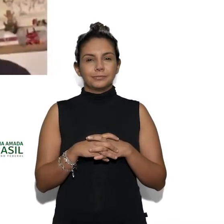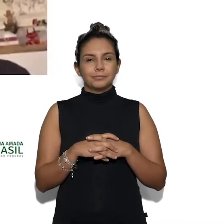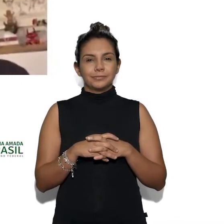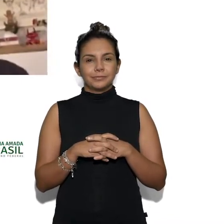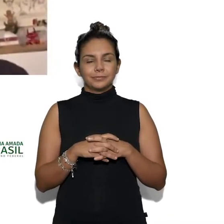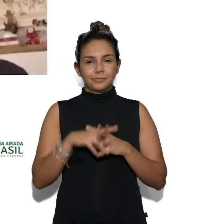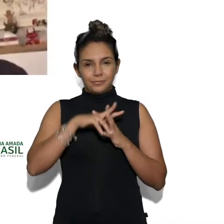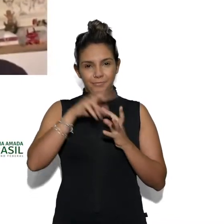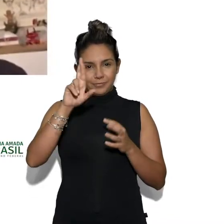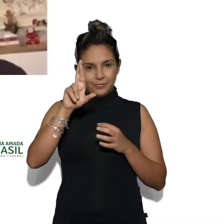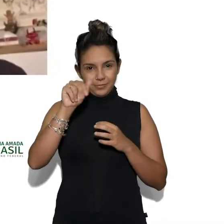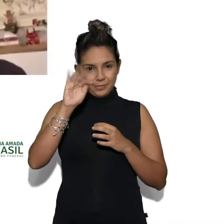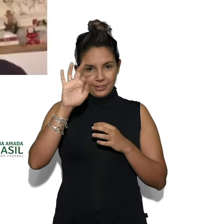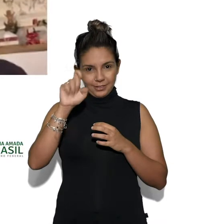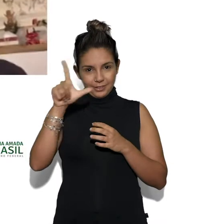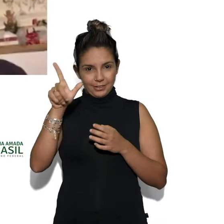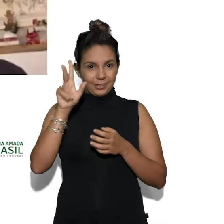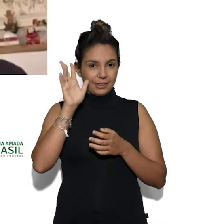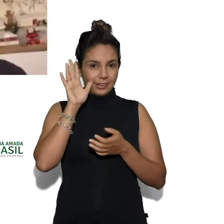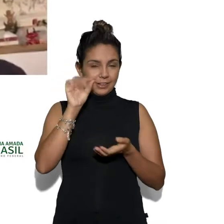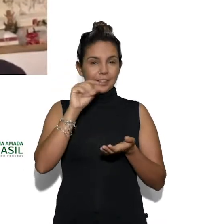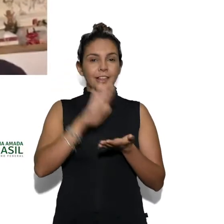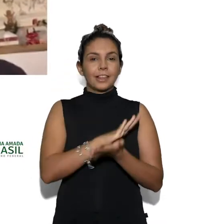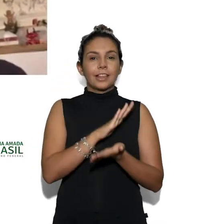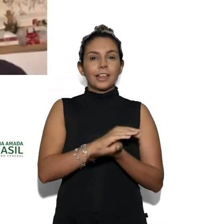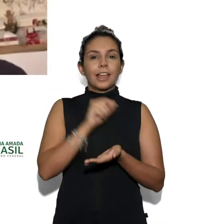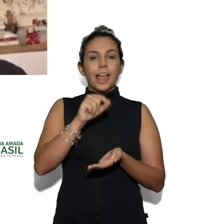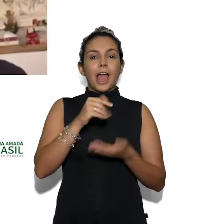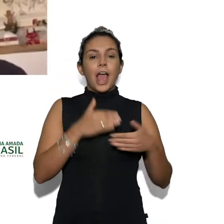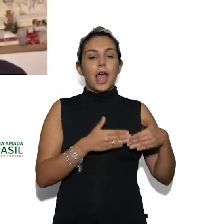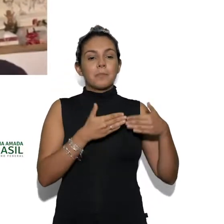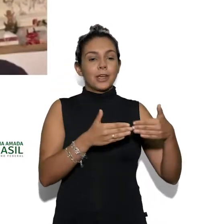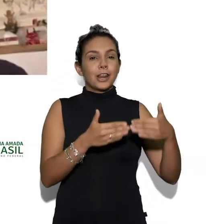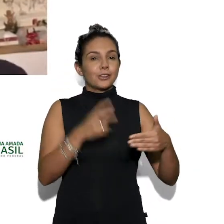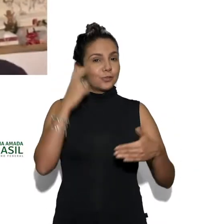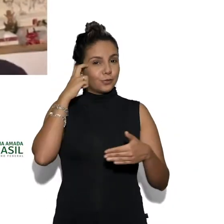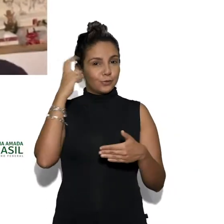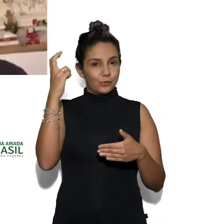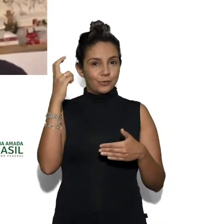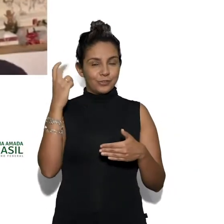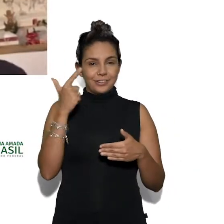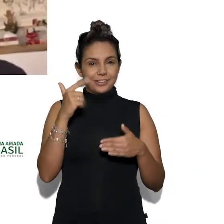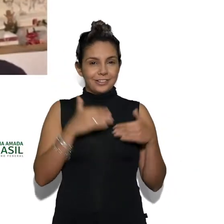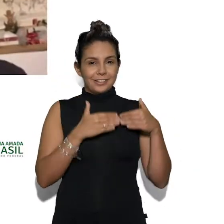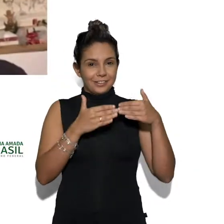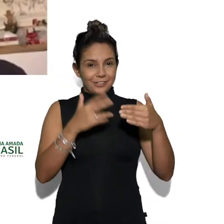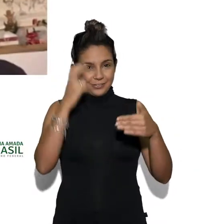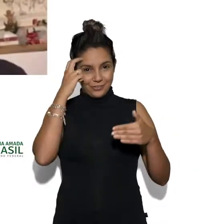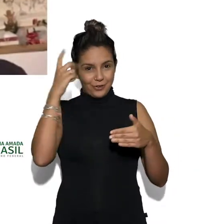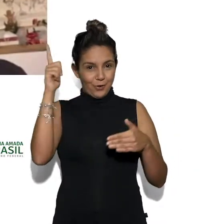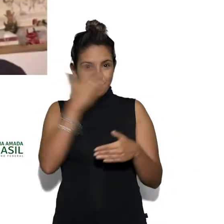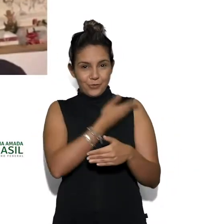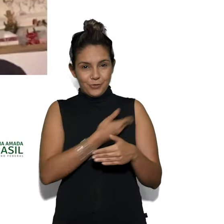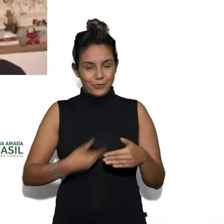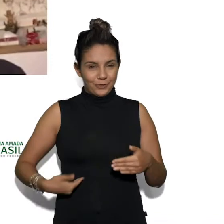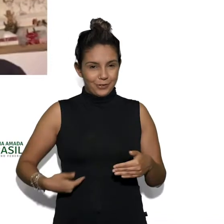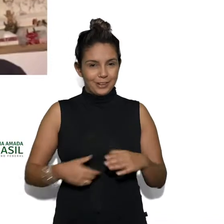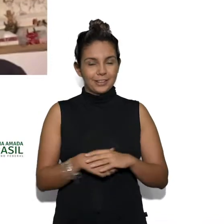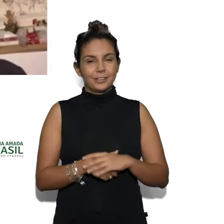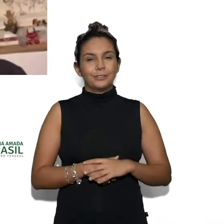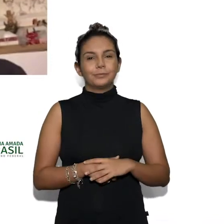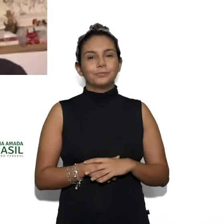O Rafael Nori, lá de Araxá, está perguntando quem seria o ministro da Cultura. Não tem Ministério da Cultura, não. Tem que ser em outro governo, viu, Rafael?